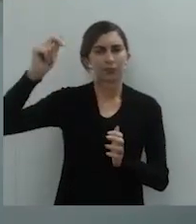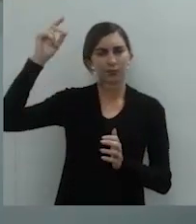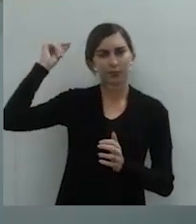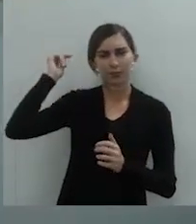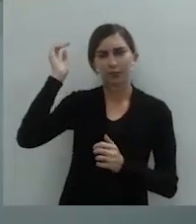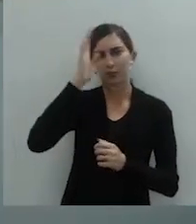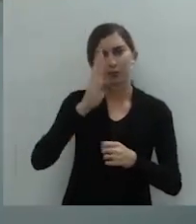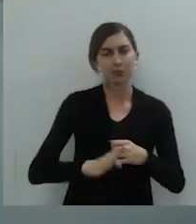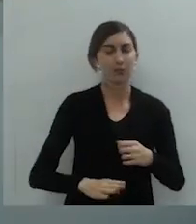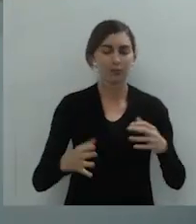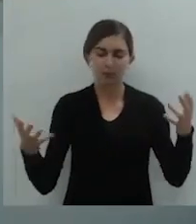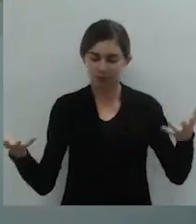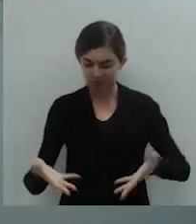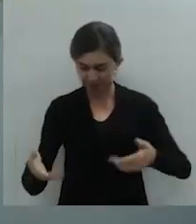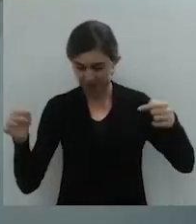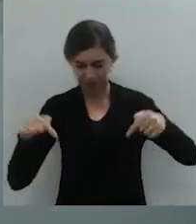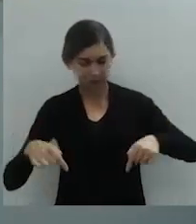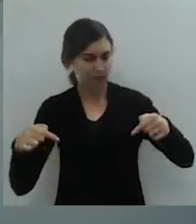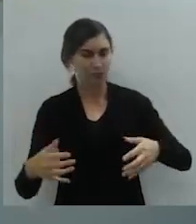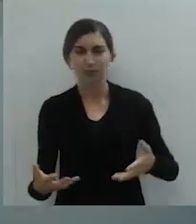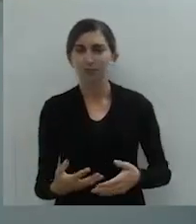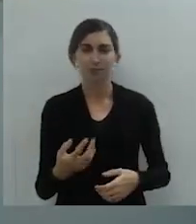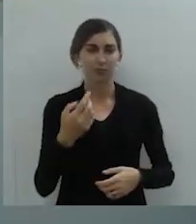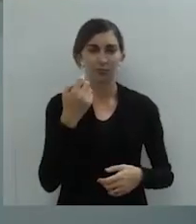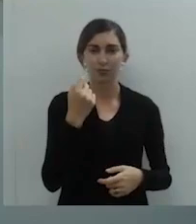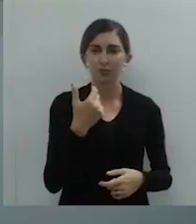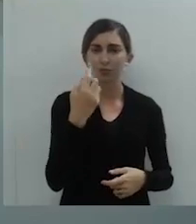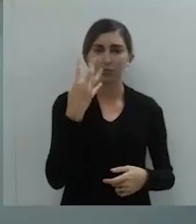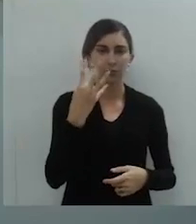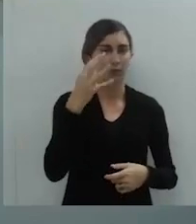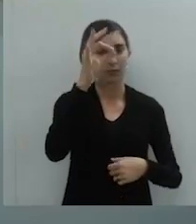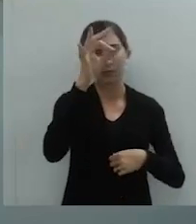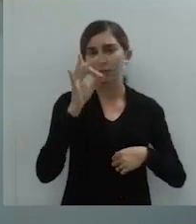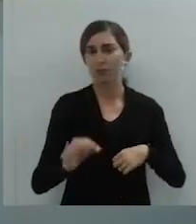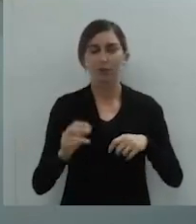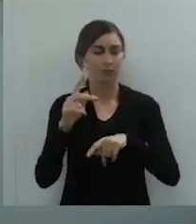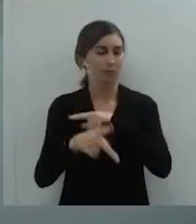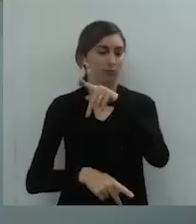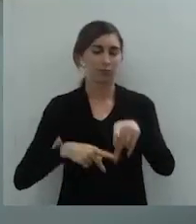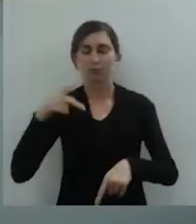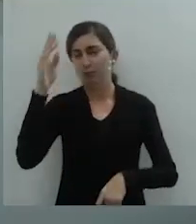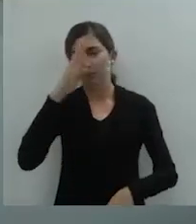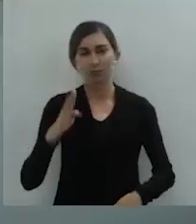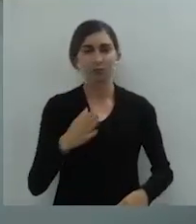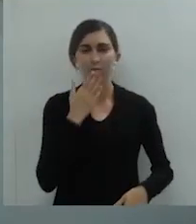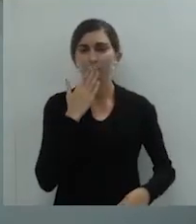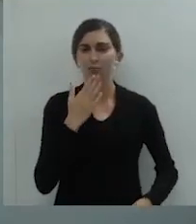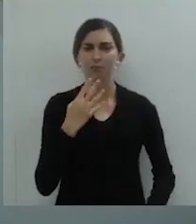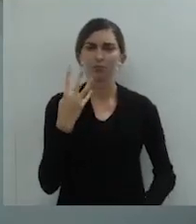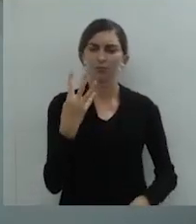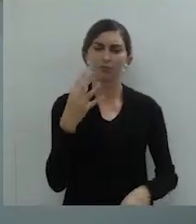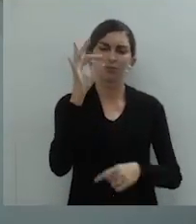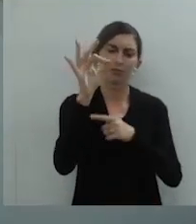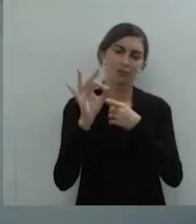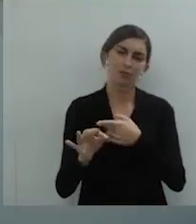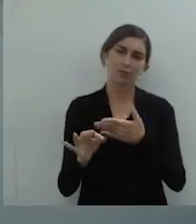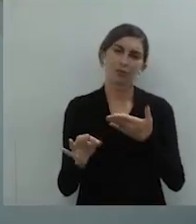Brasil, e hoje nós temos quase 4% da população brasileira de índio,